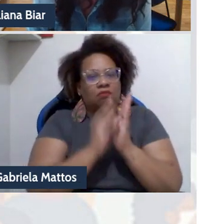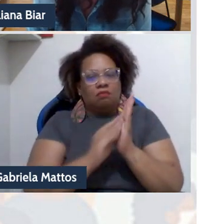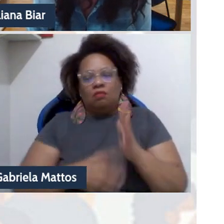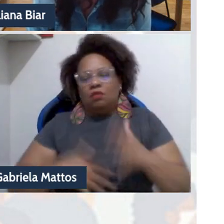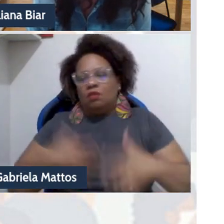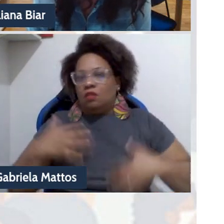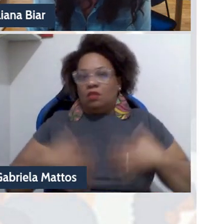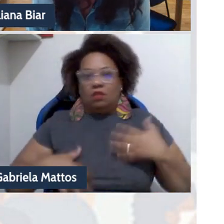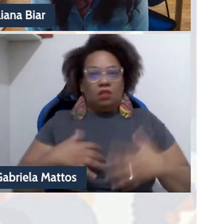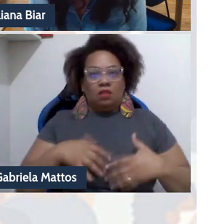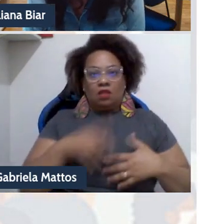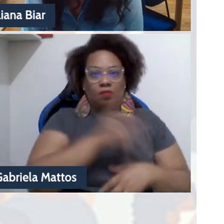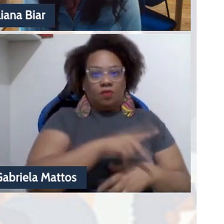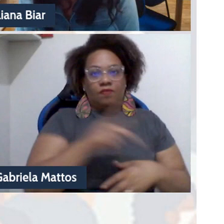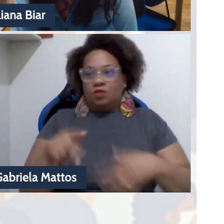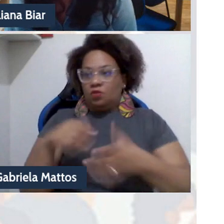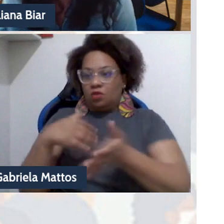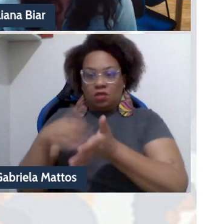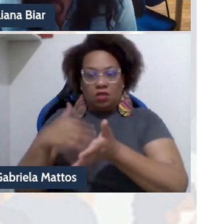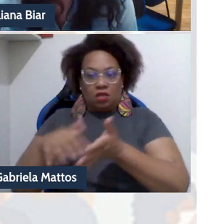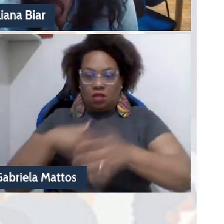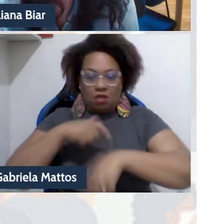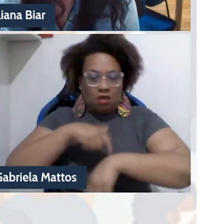e secretária, fazendo tudo ao mesmo tempo.